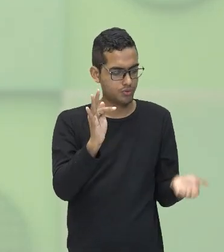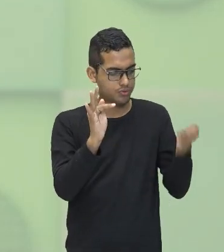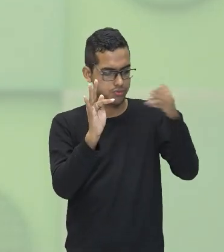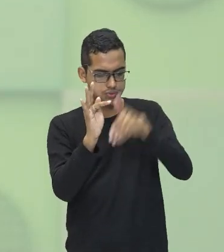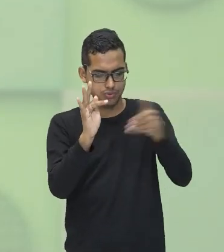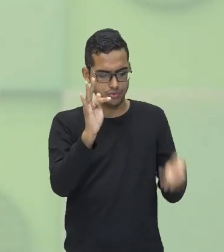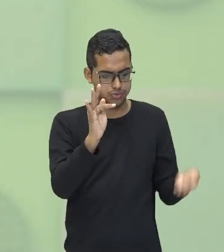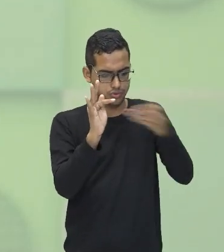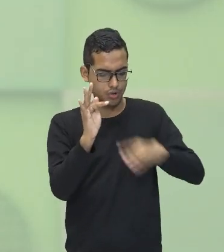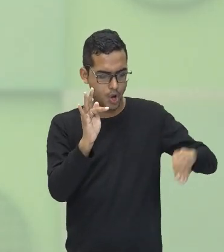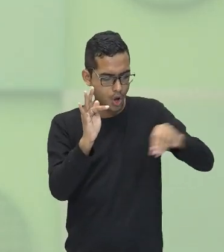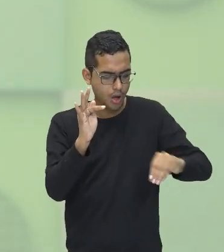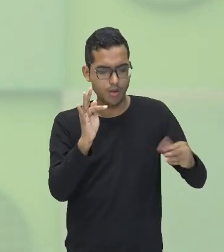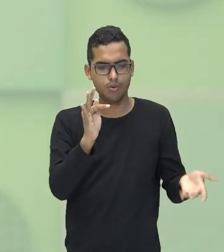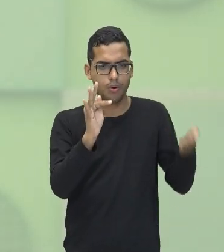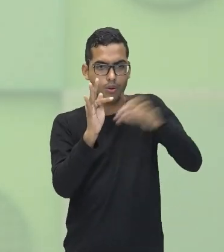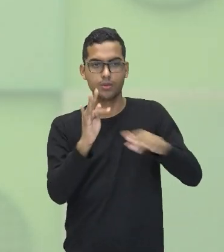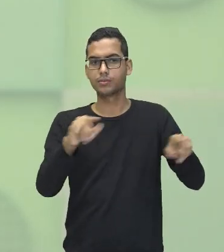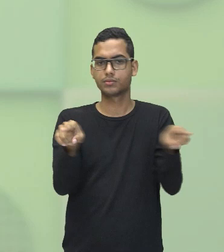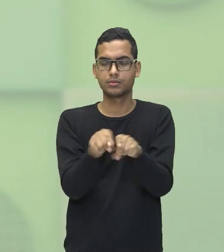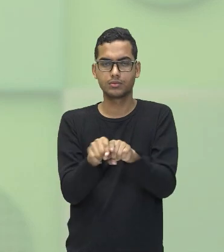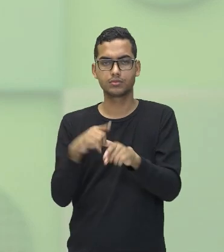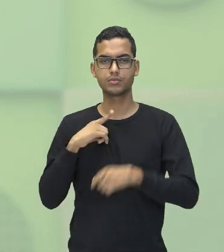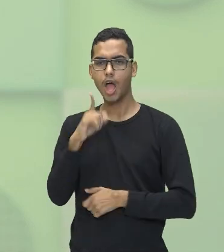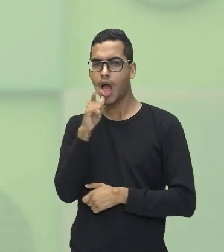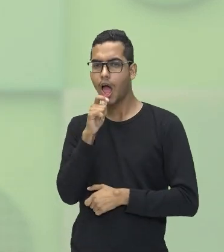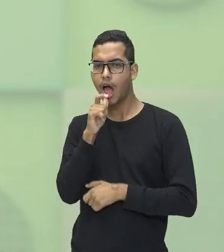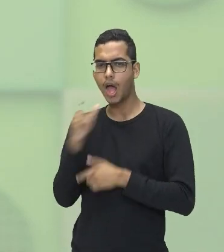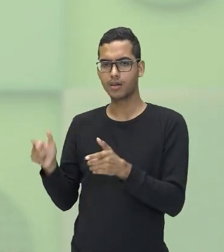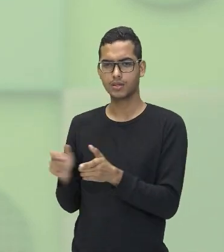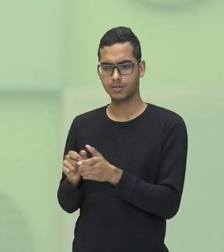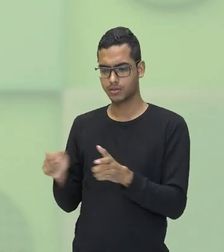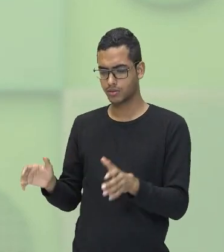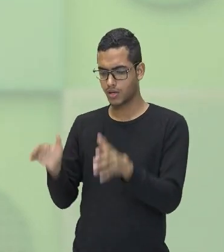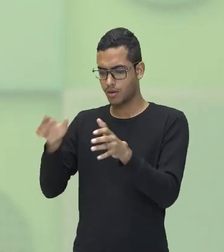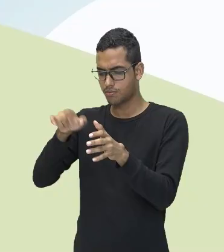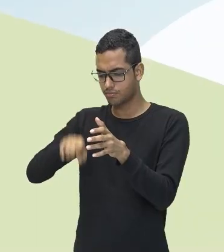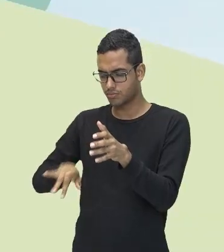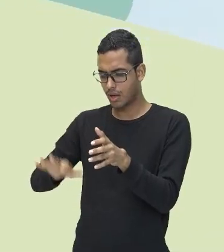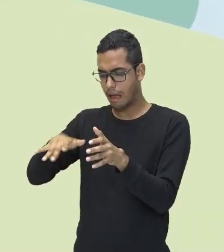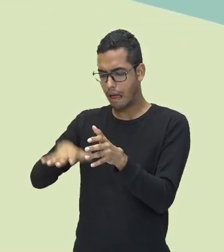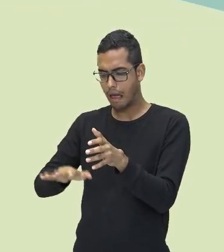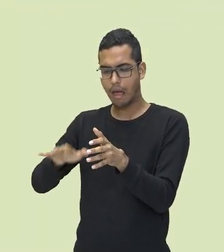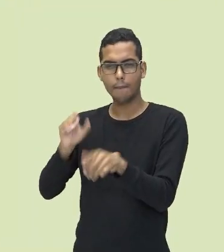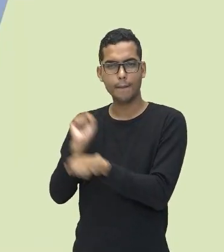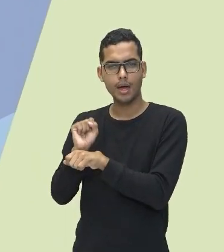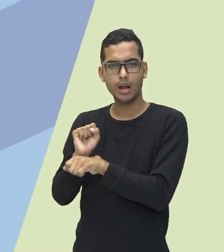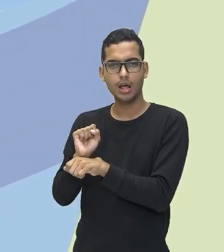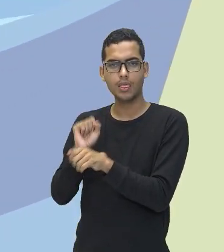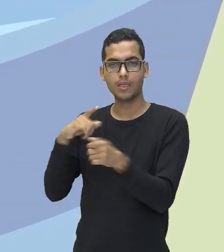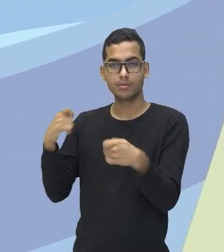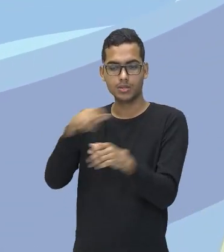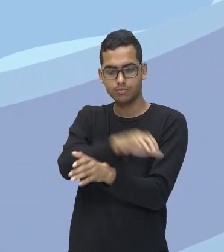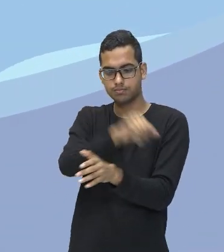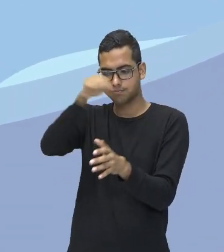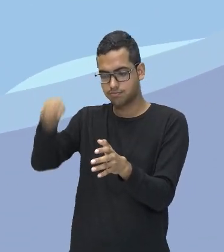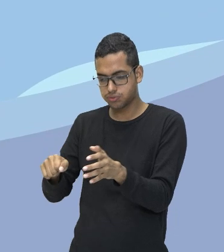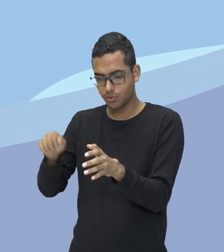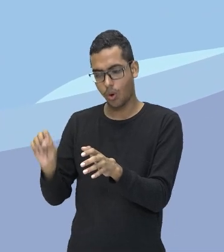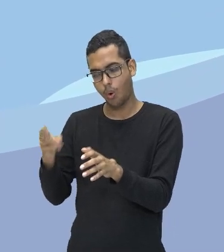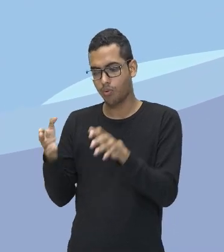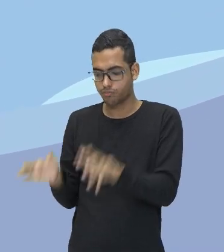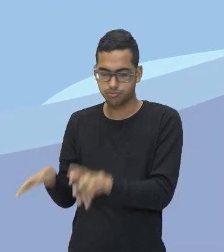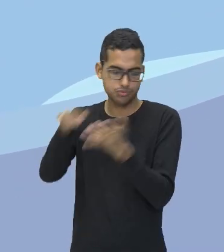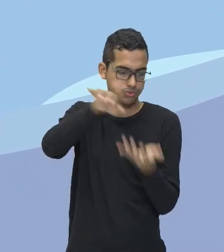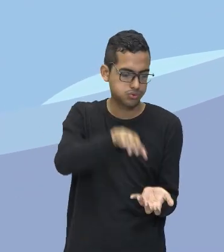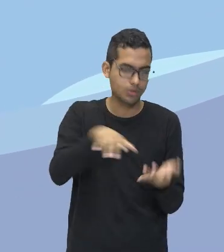água parada naqueles objetos que estão no quintal, como o pneu, por exemplo, porque o mosquito ele apresenta o seu